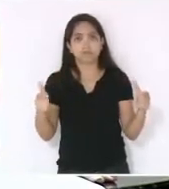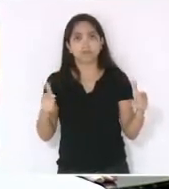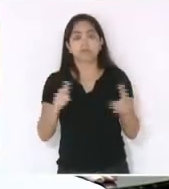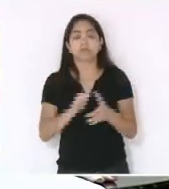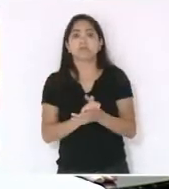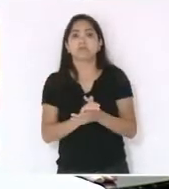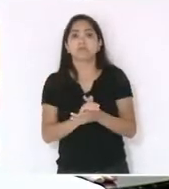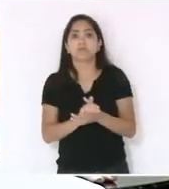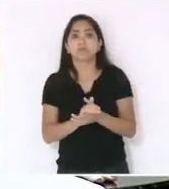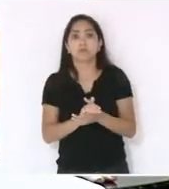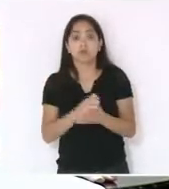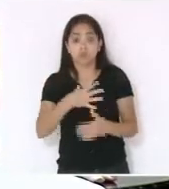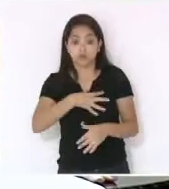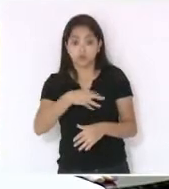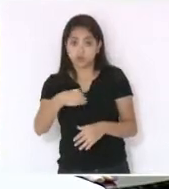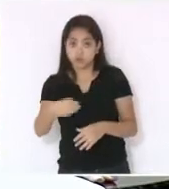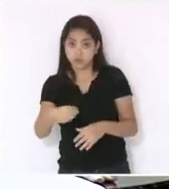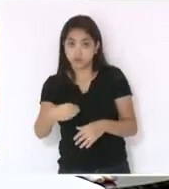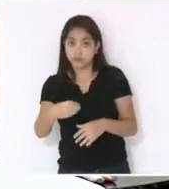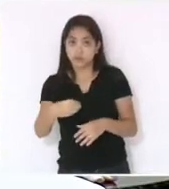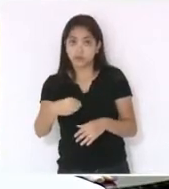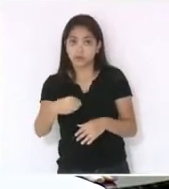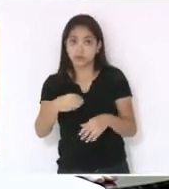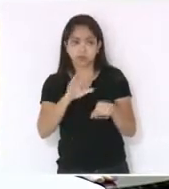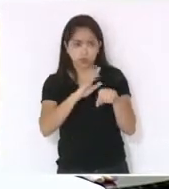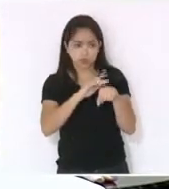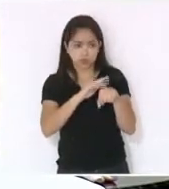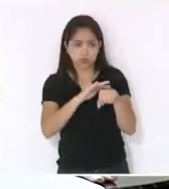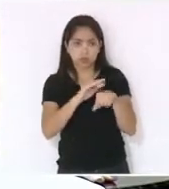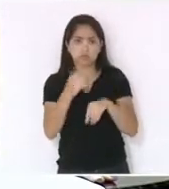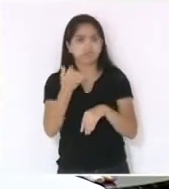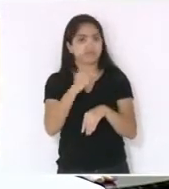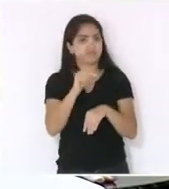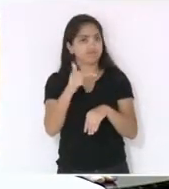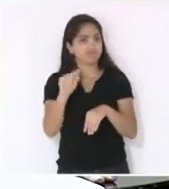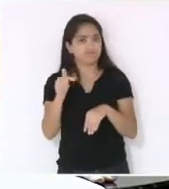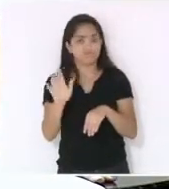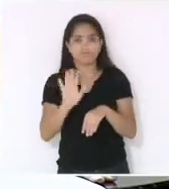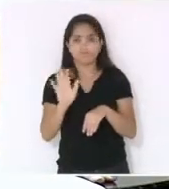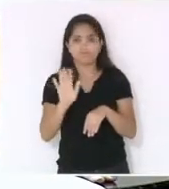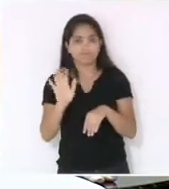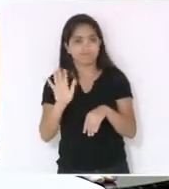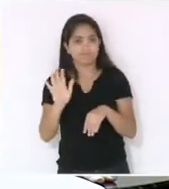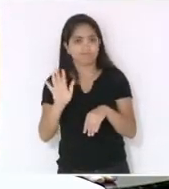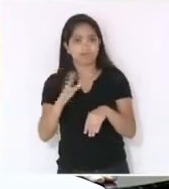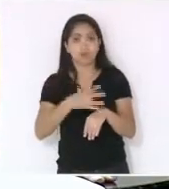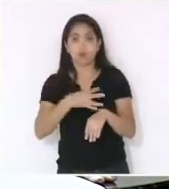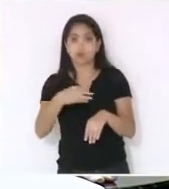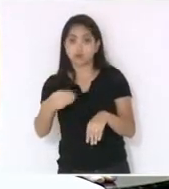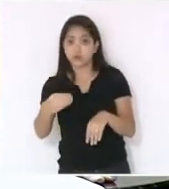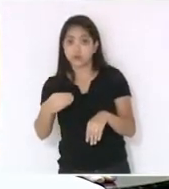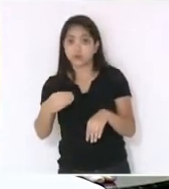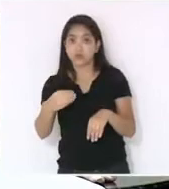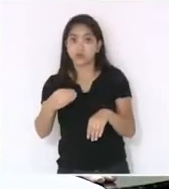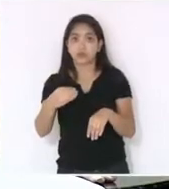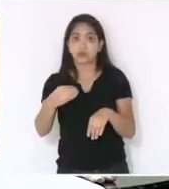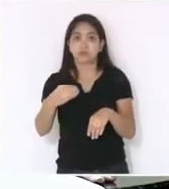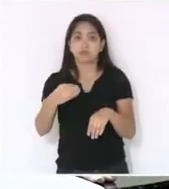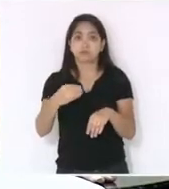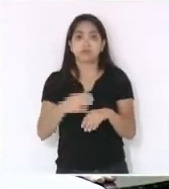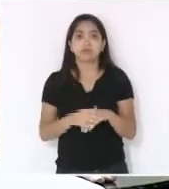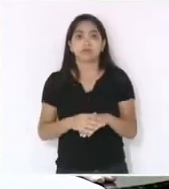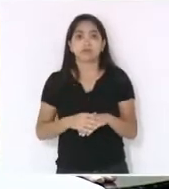Os nossos filhos não são doentes. Nossos filhos não têm desvio de